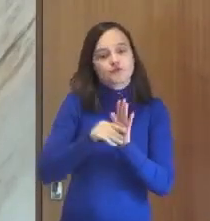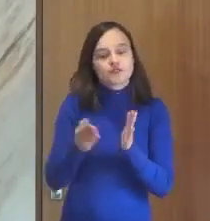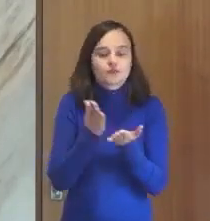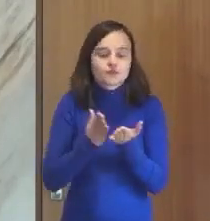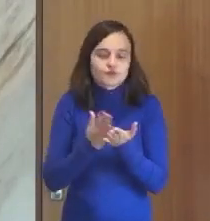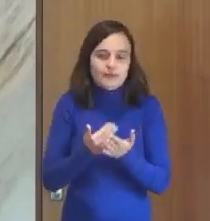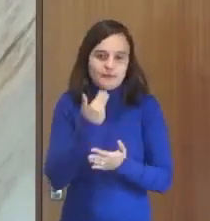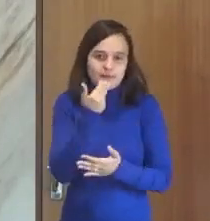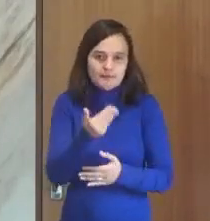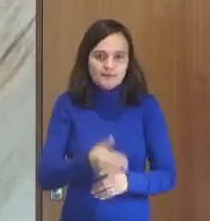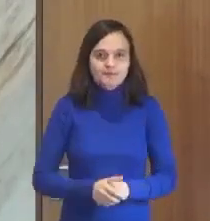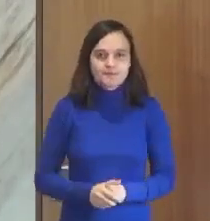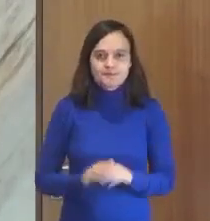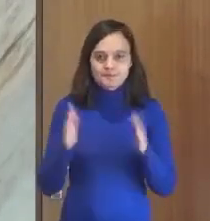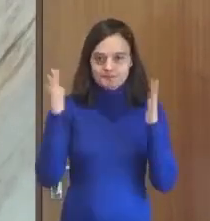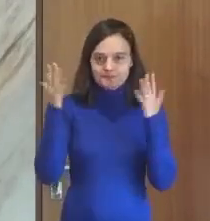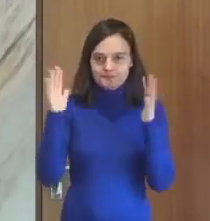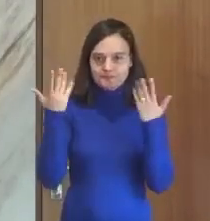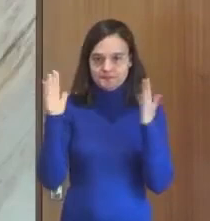obrigada.